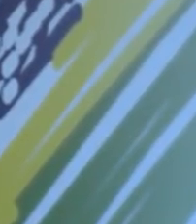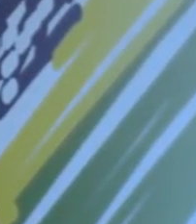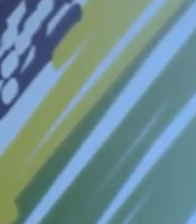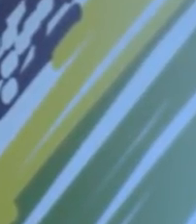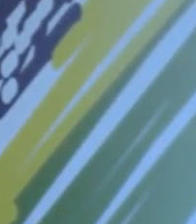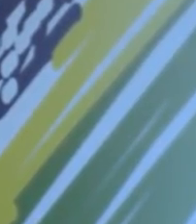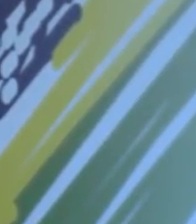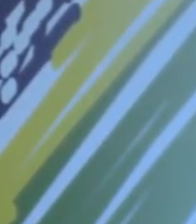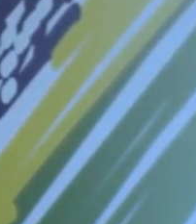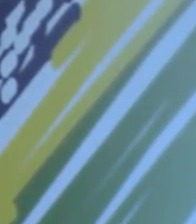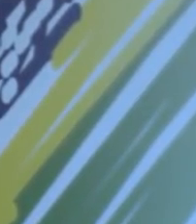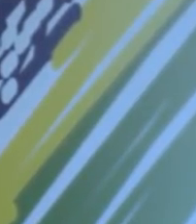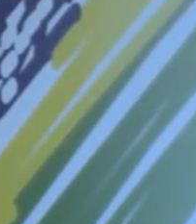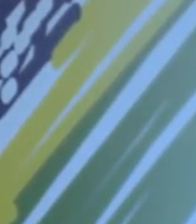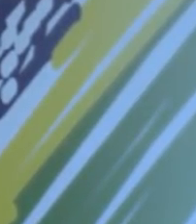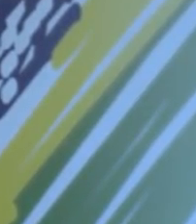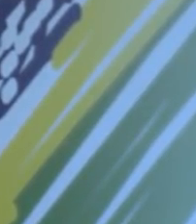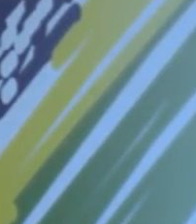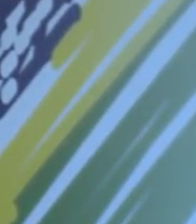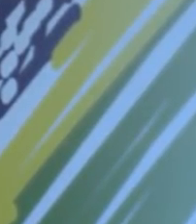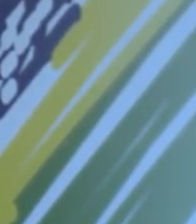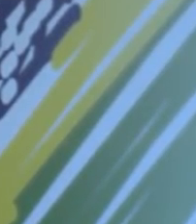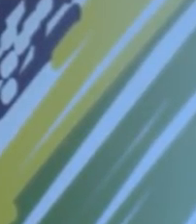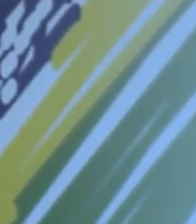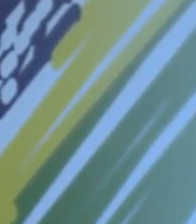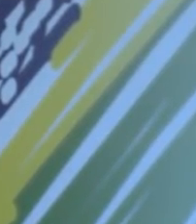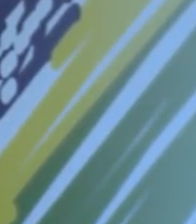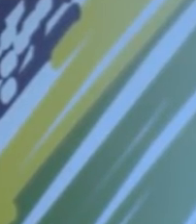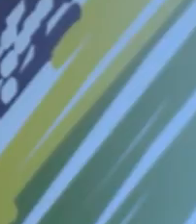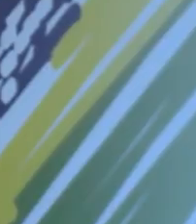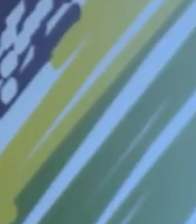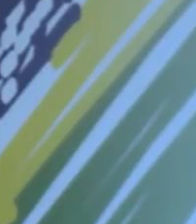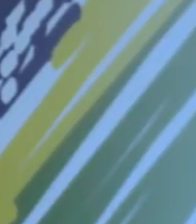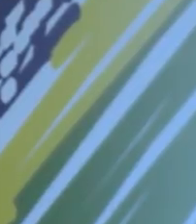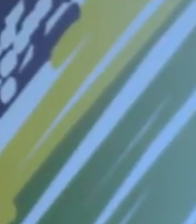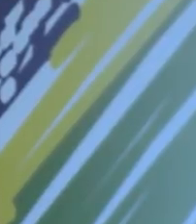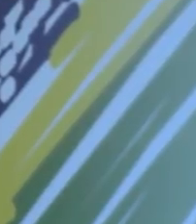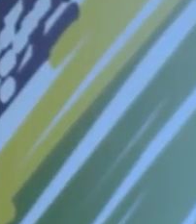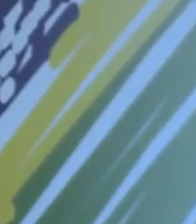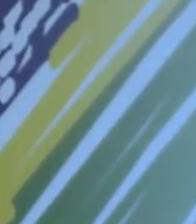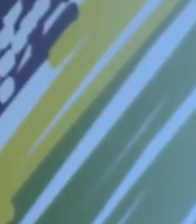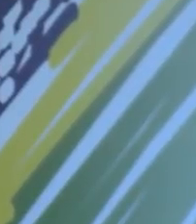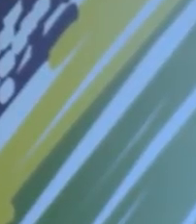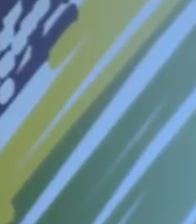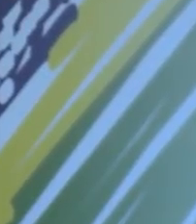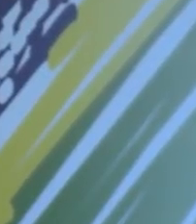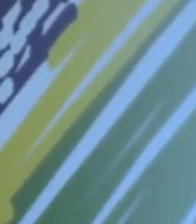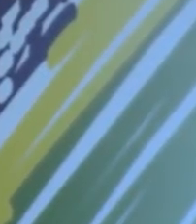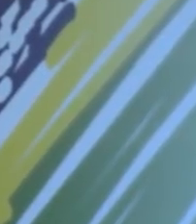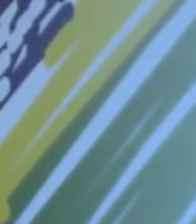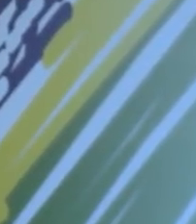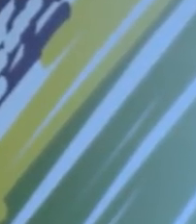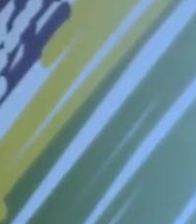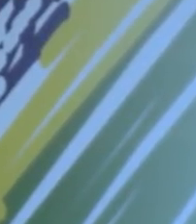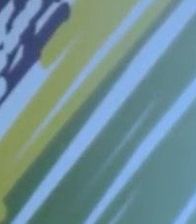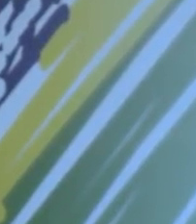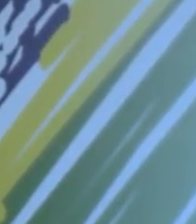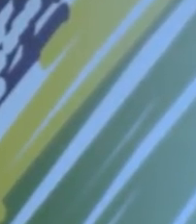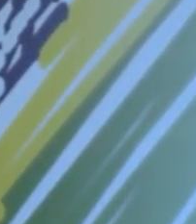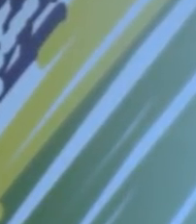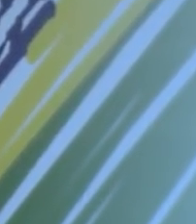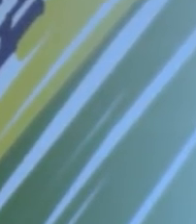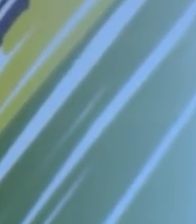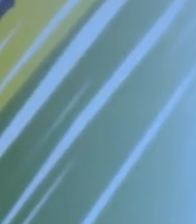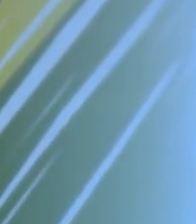todos os cotistas independente da idade têm direito a sacar o benefício pra dar mais detalhes da conversa agora com o